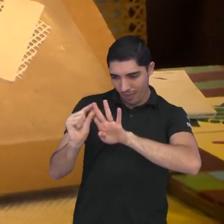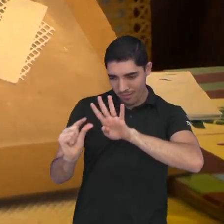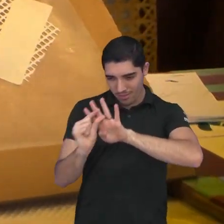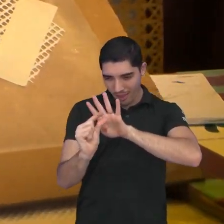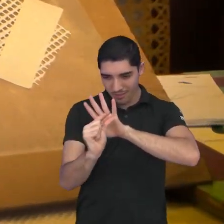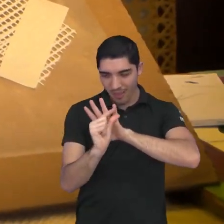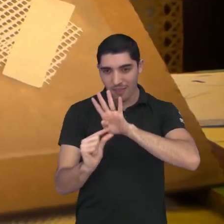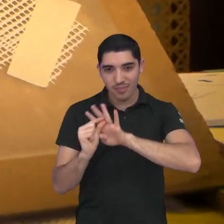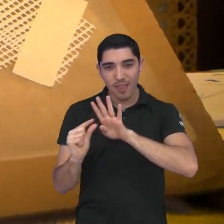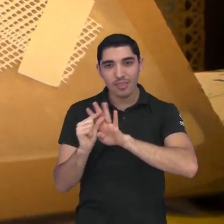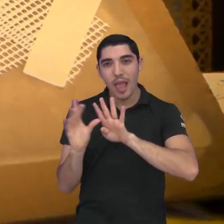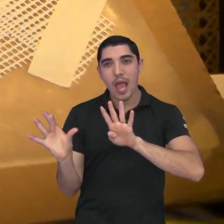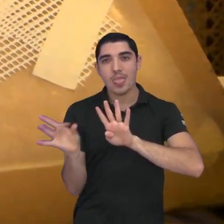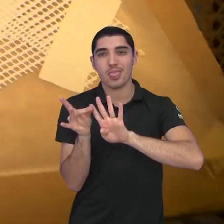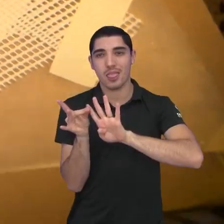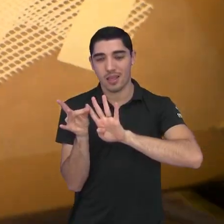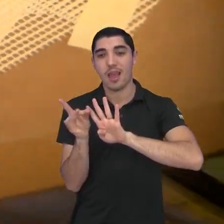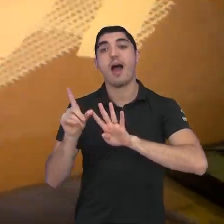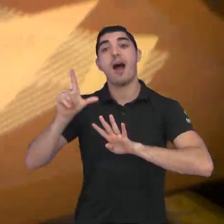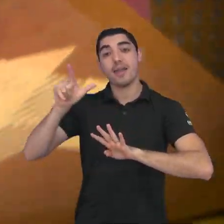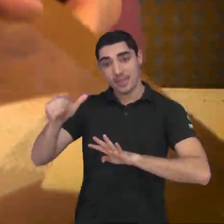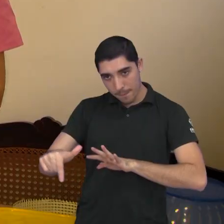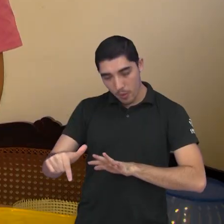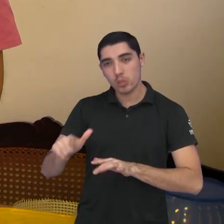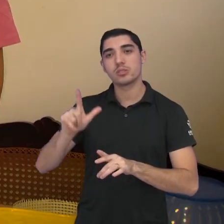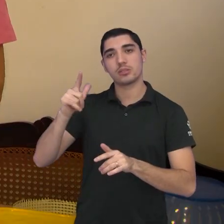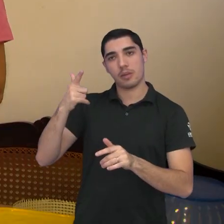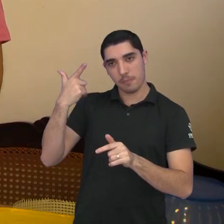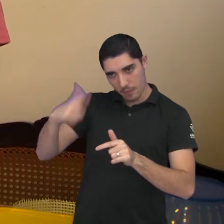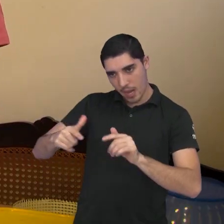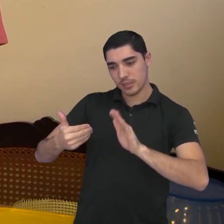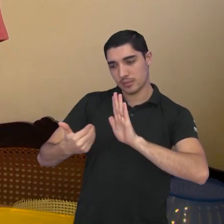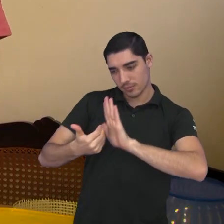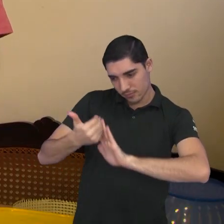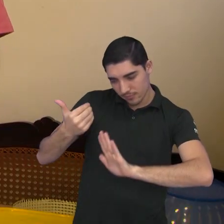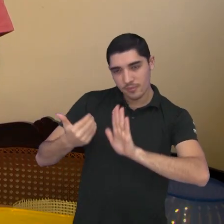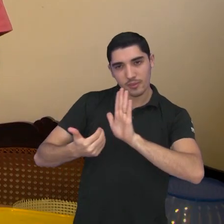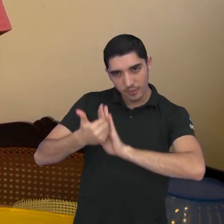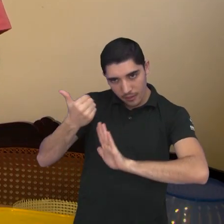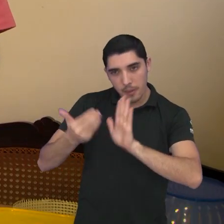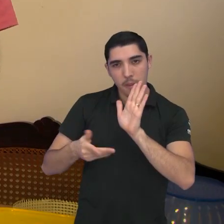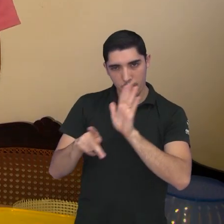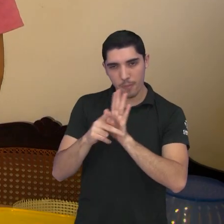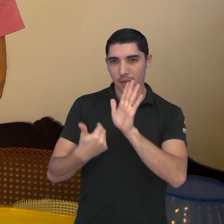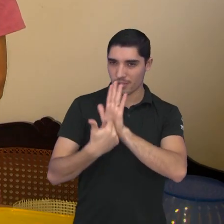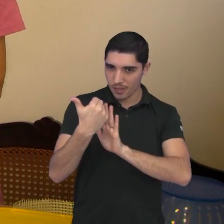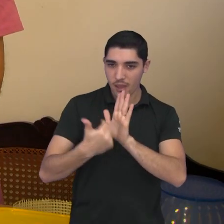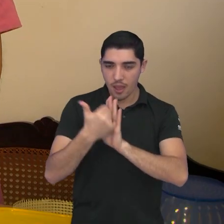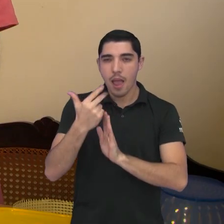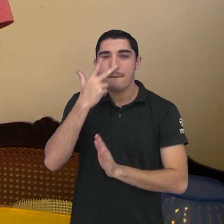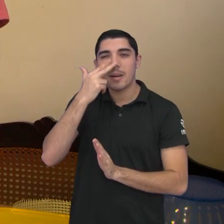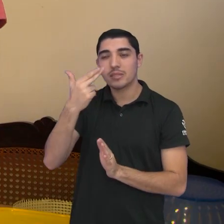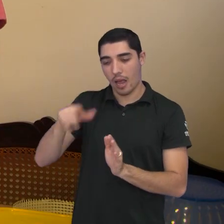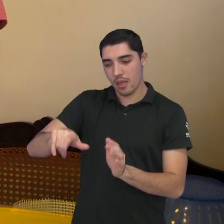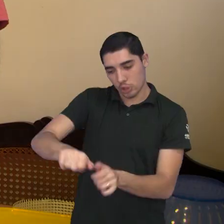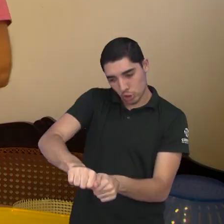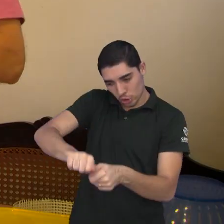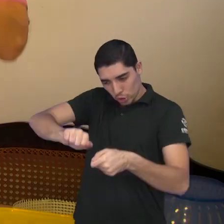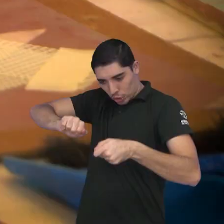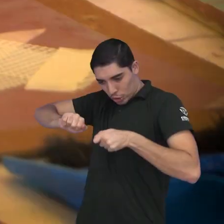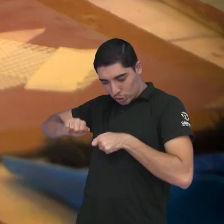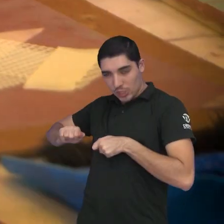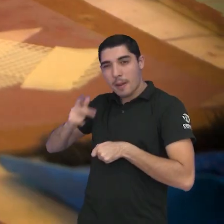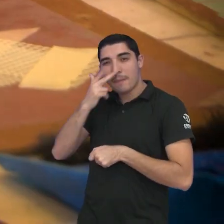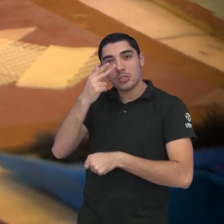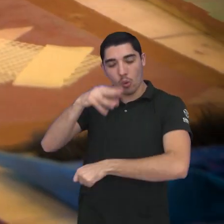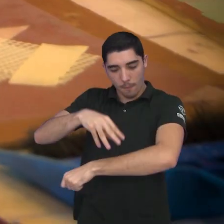pronto e depois ele vai receber uma argamassa e a gente tira esse mosaico pronto daqui, ele sai que nem uma pele, por isso que tem o plástico, para não grudar no papel,